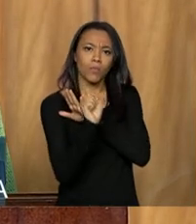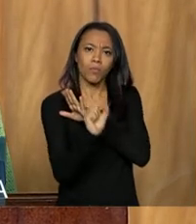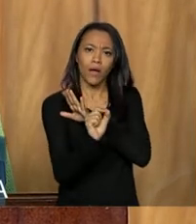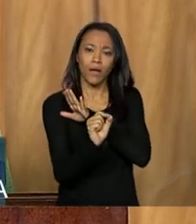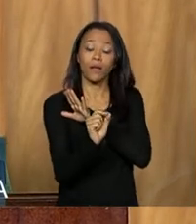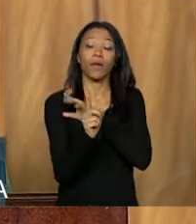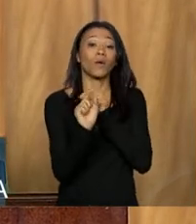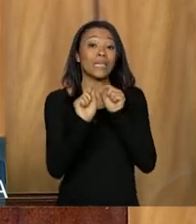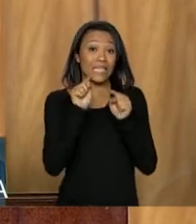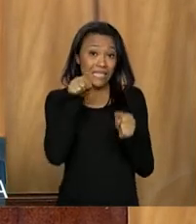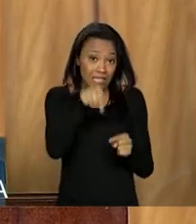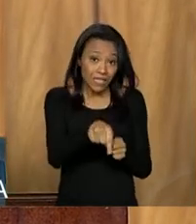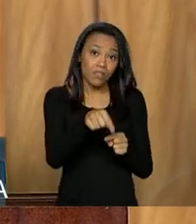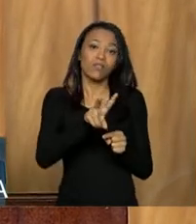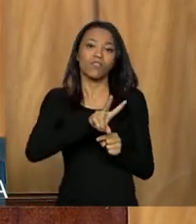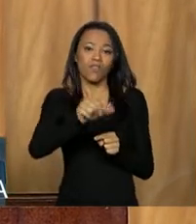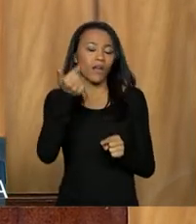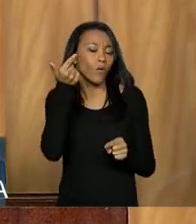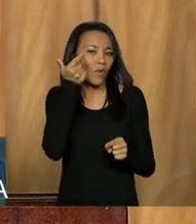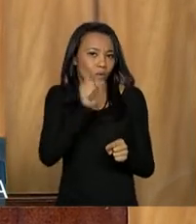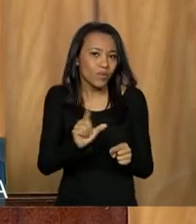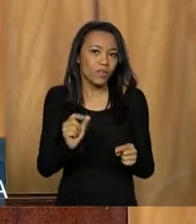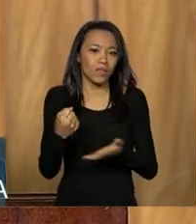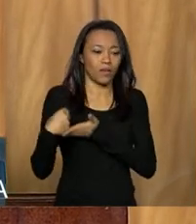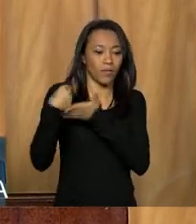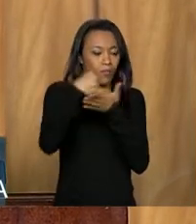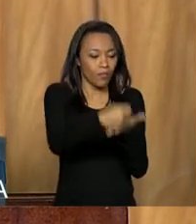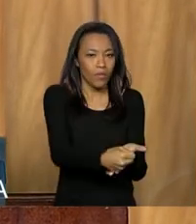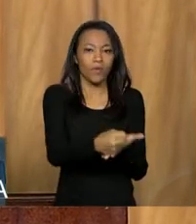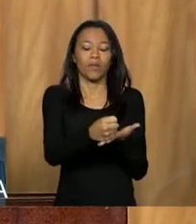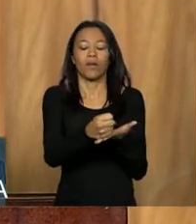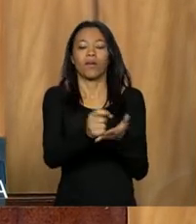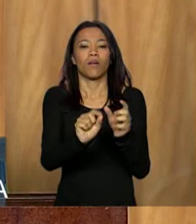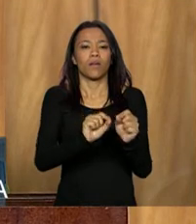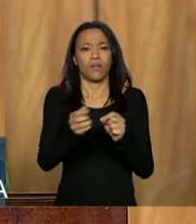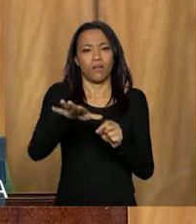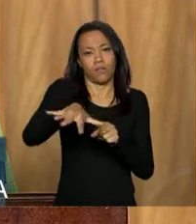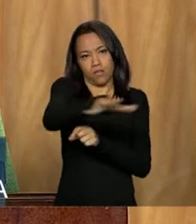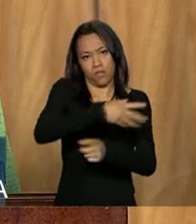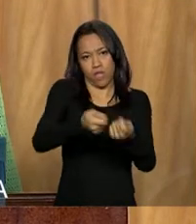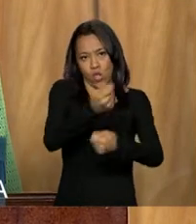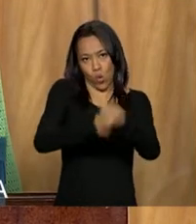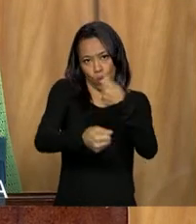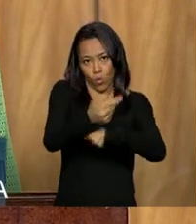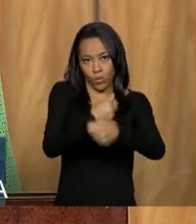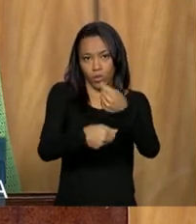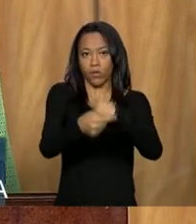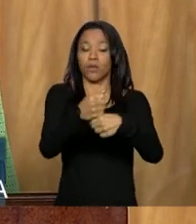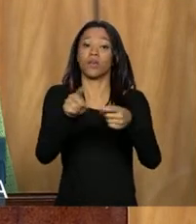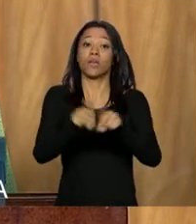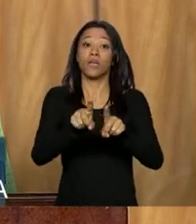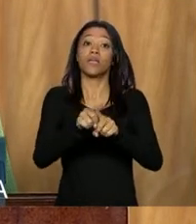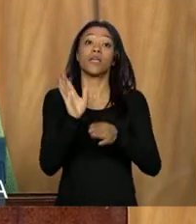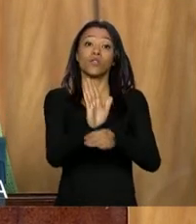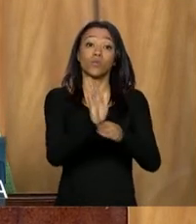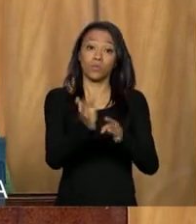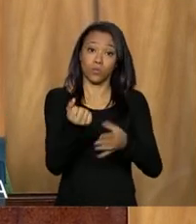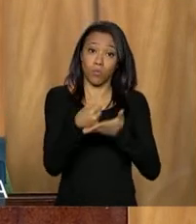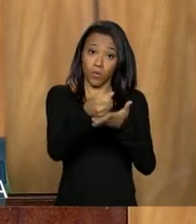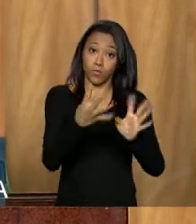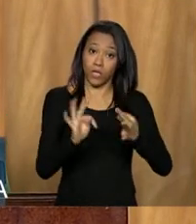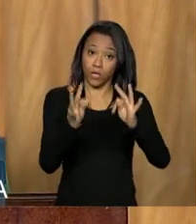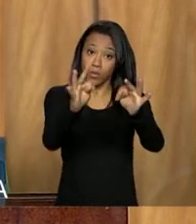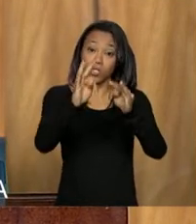Amprotec. Com isso, esperamos contribuir para a formação de startups na economia criativa e inovação tecnológica do Brasil através